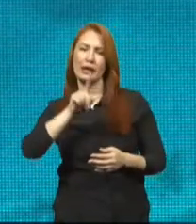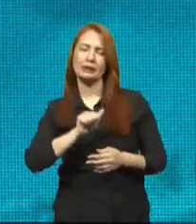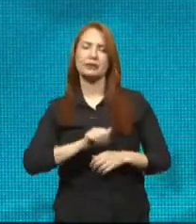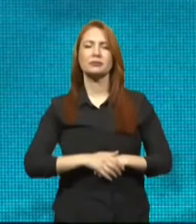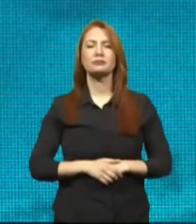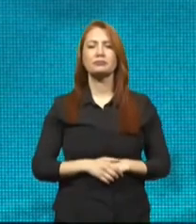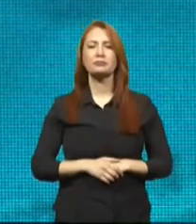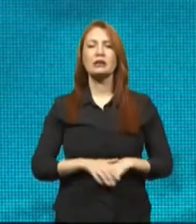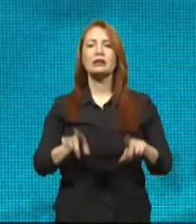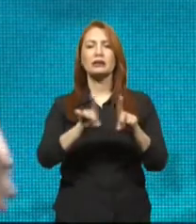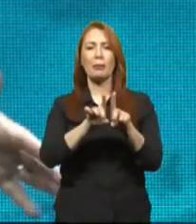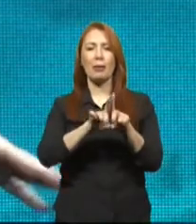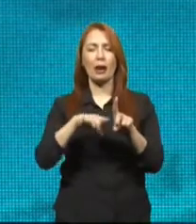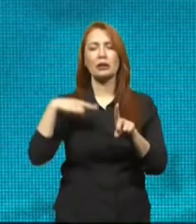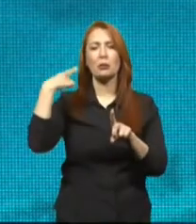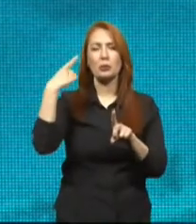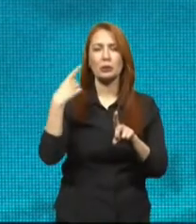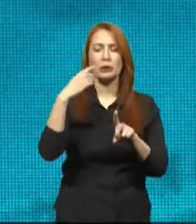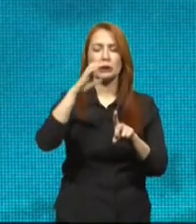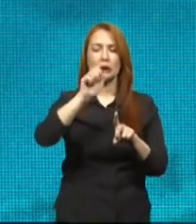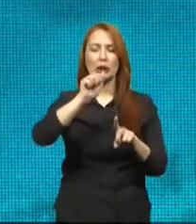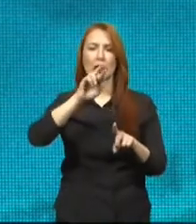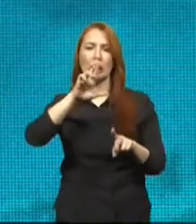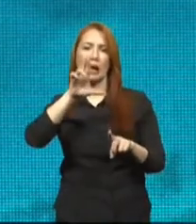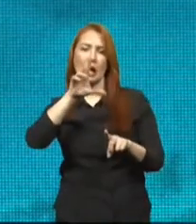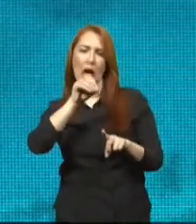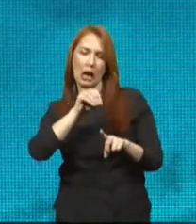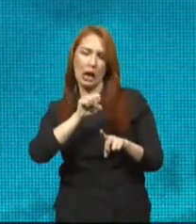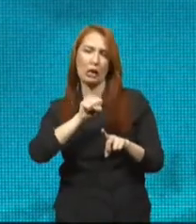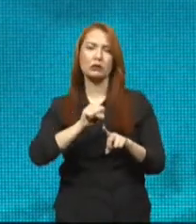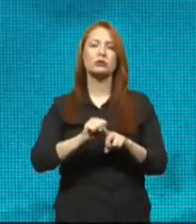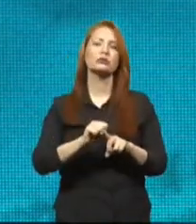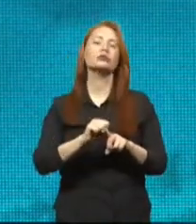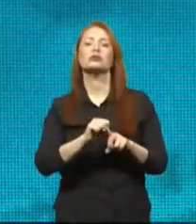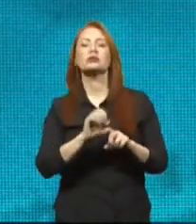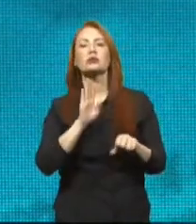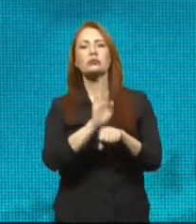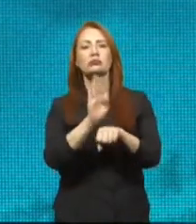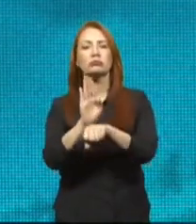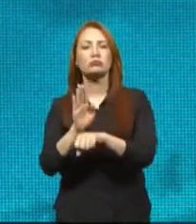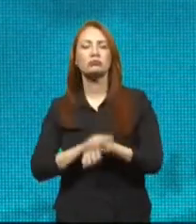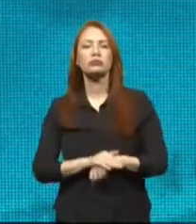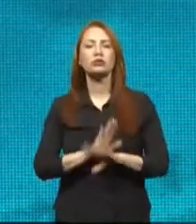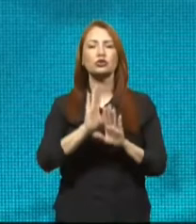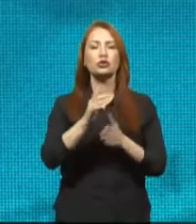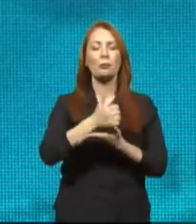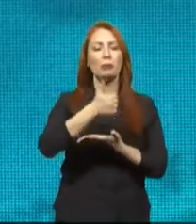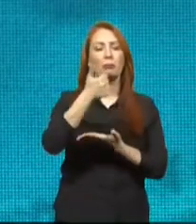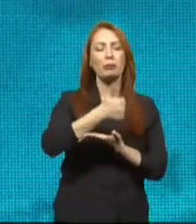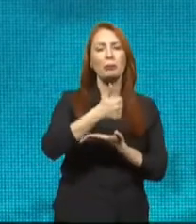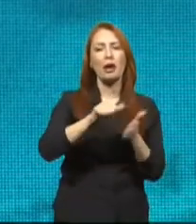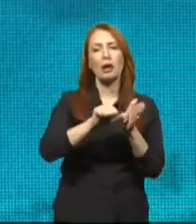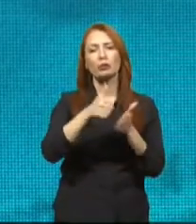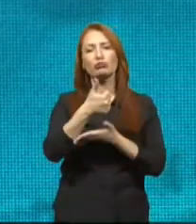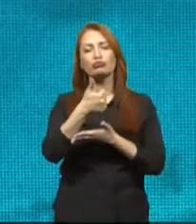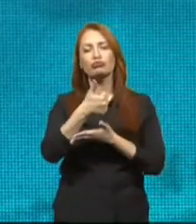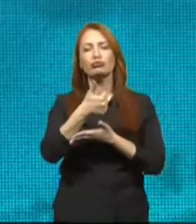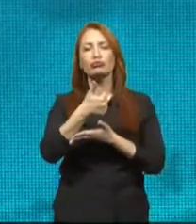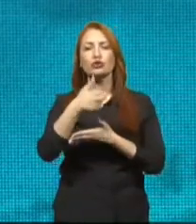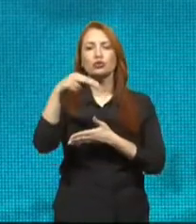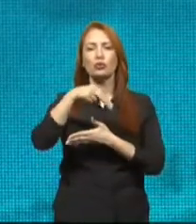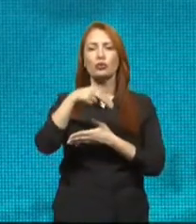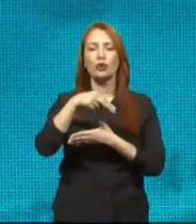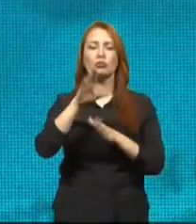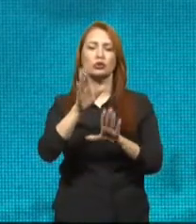Gomes. Isso está previsto para a primeira quinzena de novembro no Congresso Nacional, no Senado, e a gente está muito na expectativa